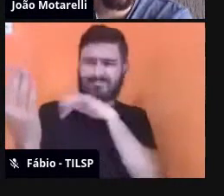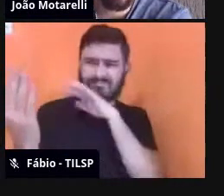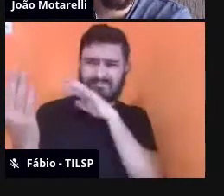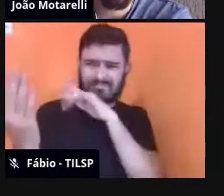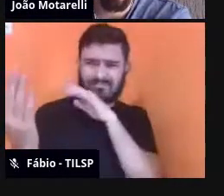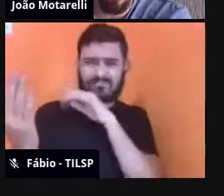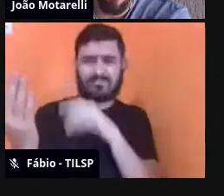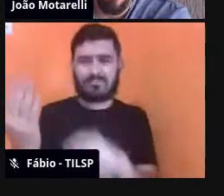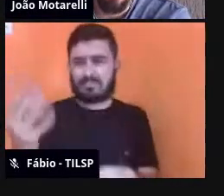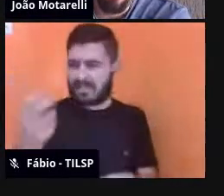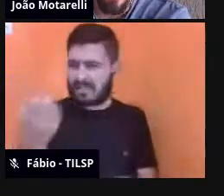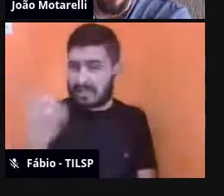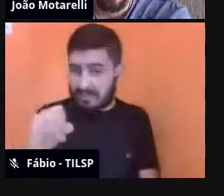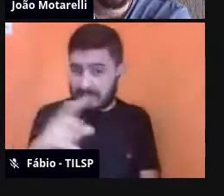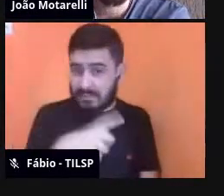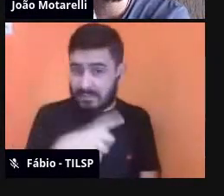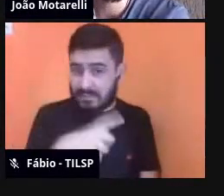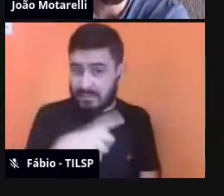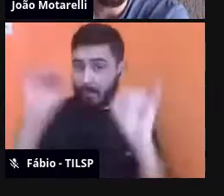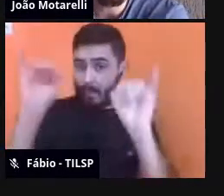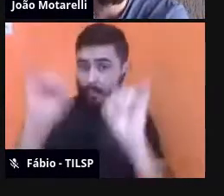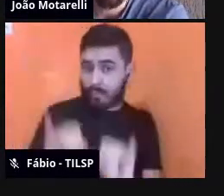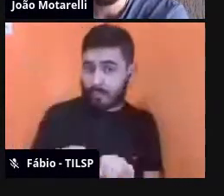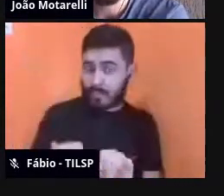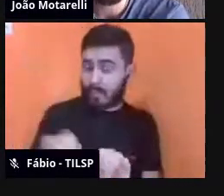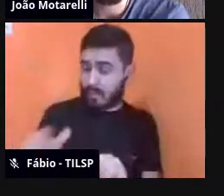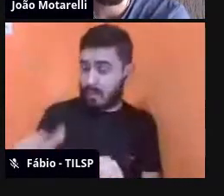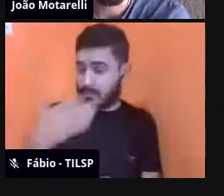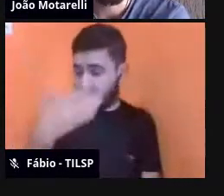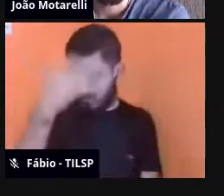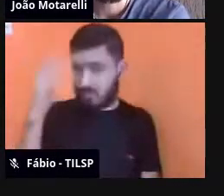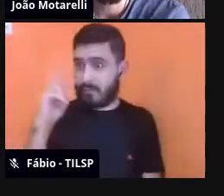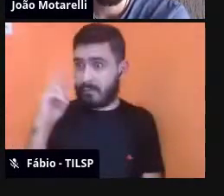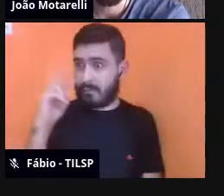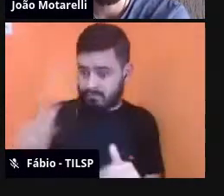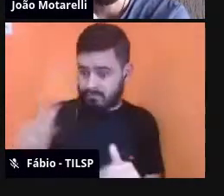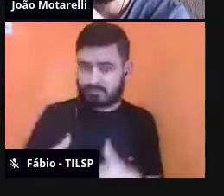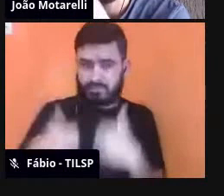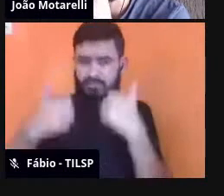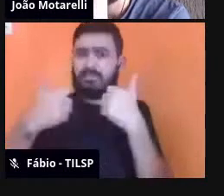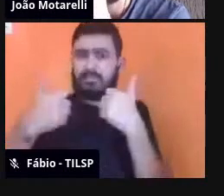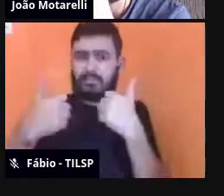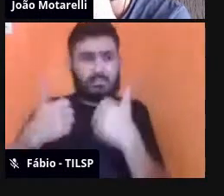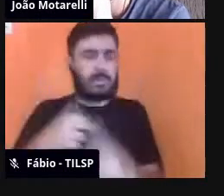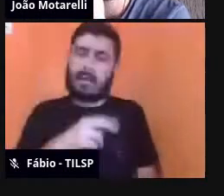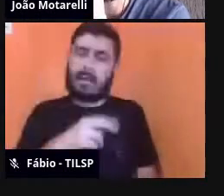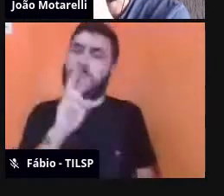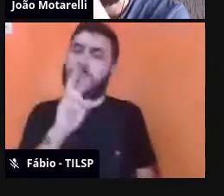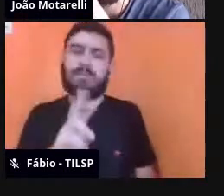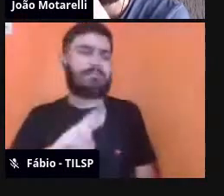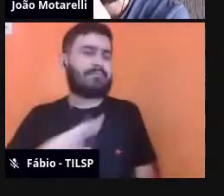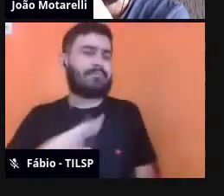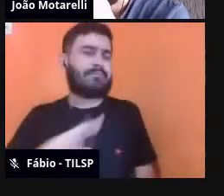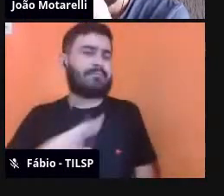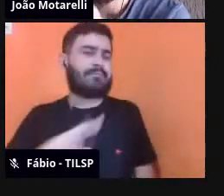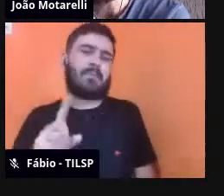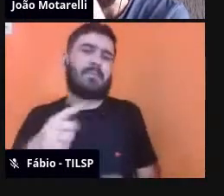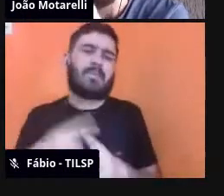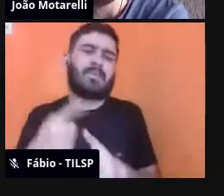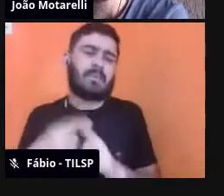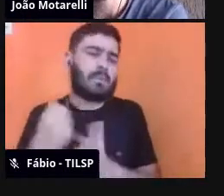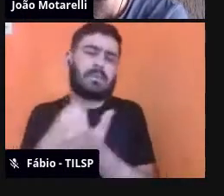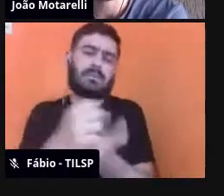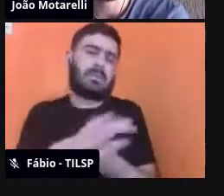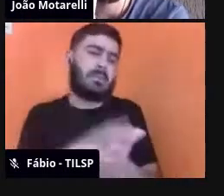mais satisfeitos com o corpo? A resposta é não, não ajuda. Por quê? Porque independente do seu peso, é